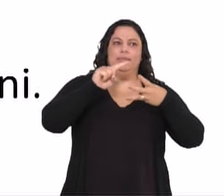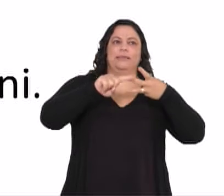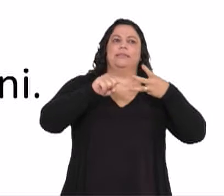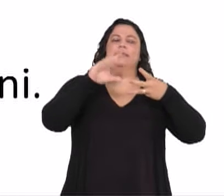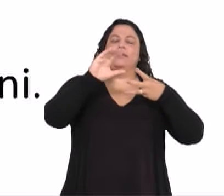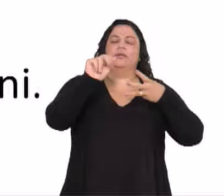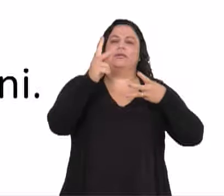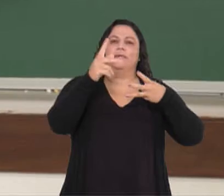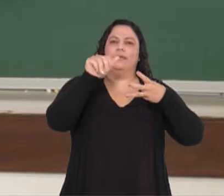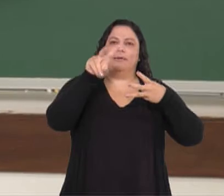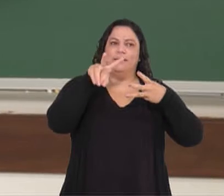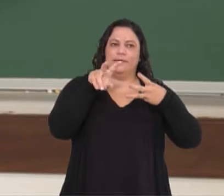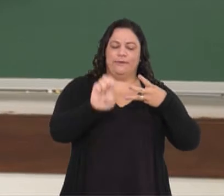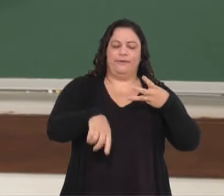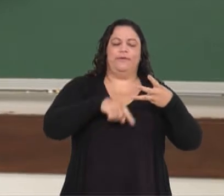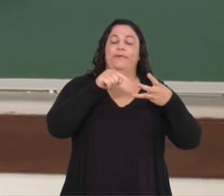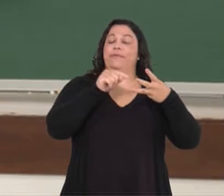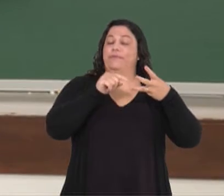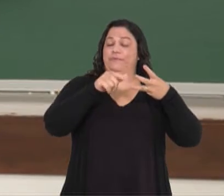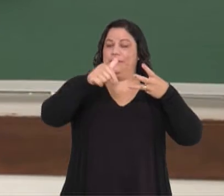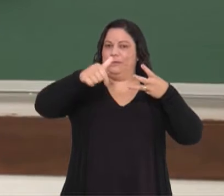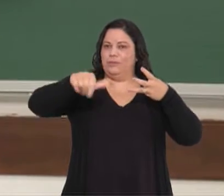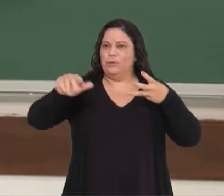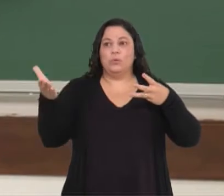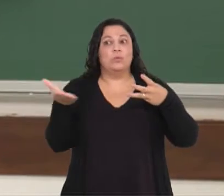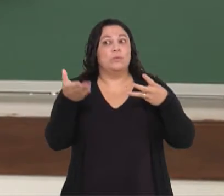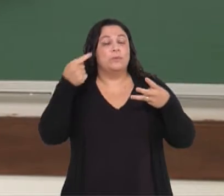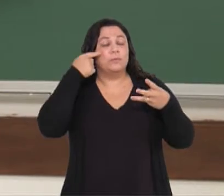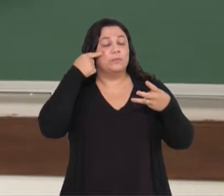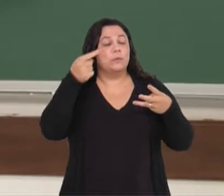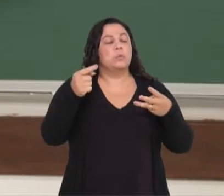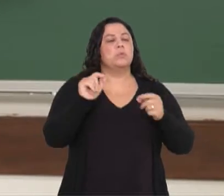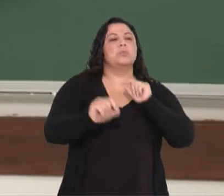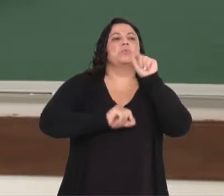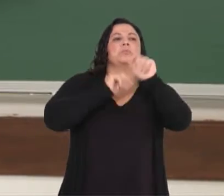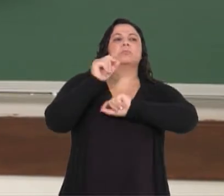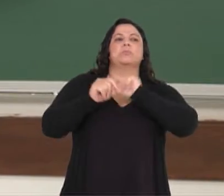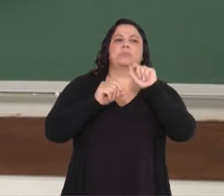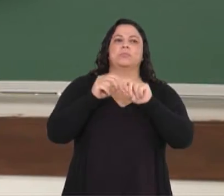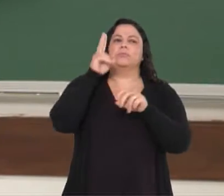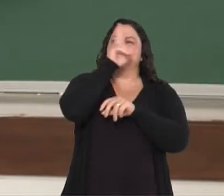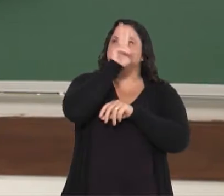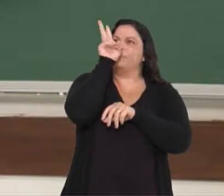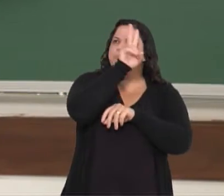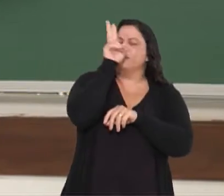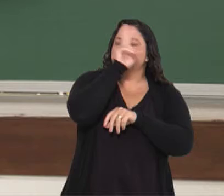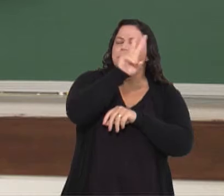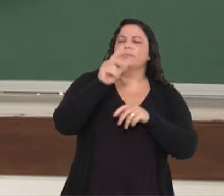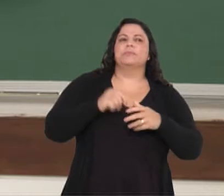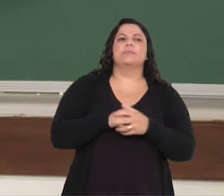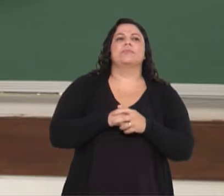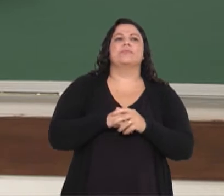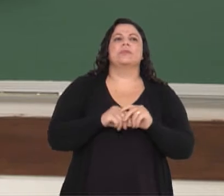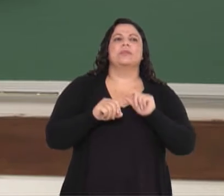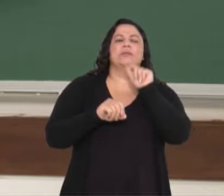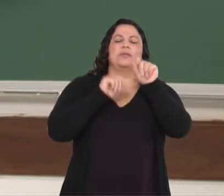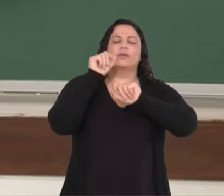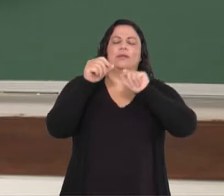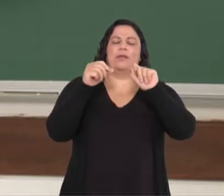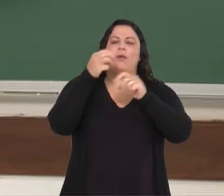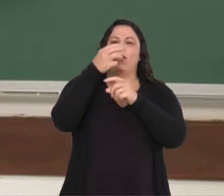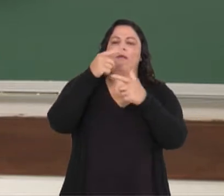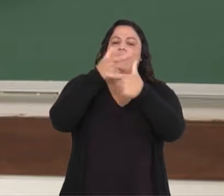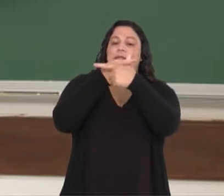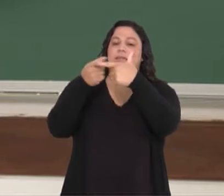que vamos ver hoje. Três métodos. Relembrando os elementos da divisão. O cara que está fora da chave, ele é o dividendo. Dentro